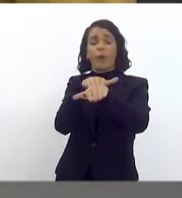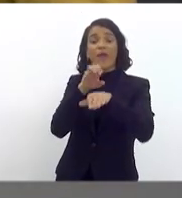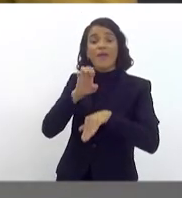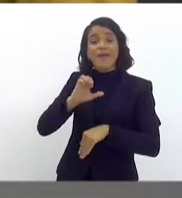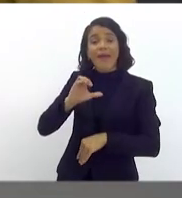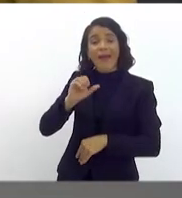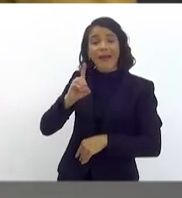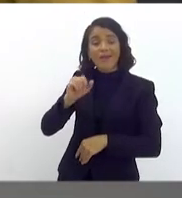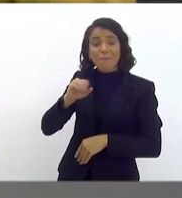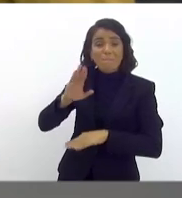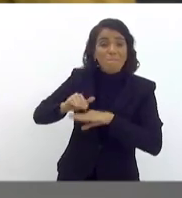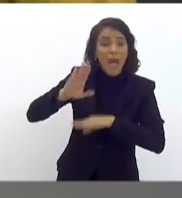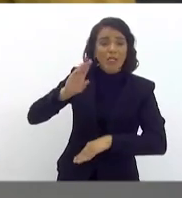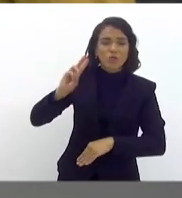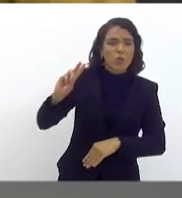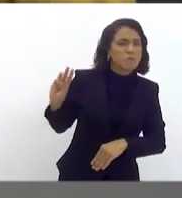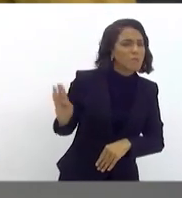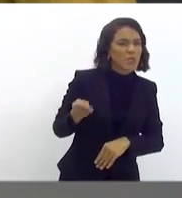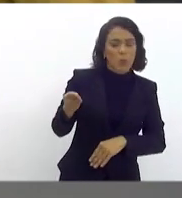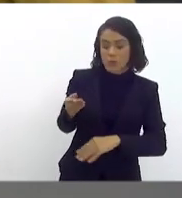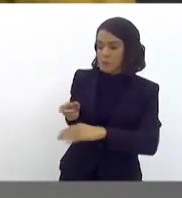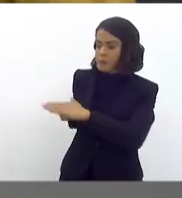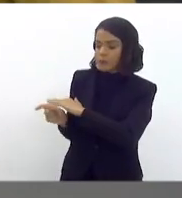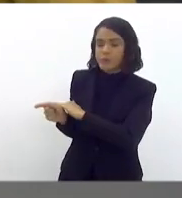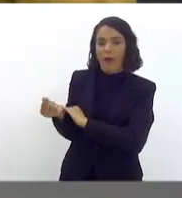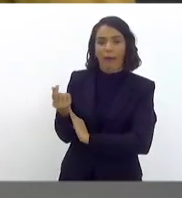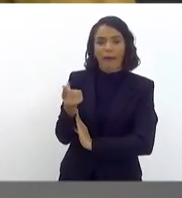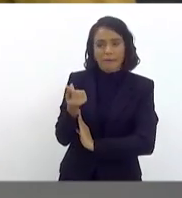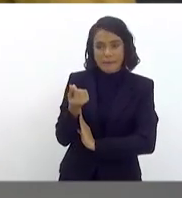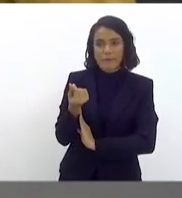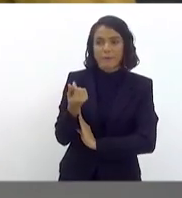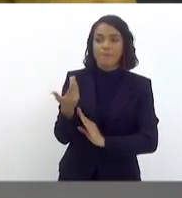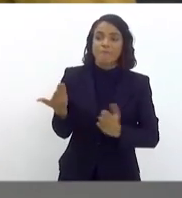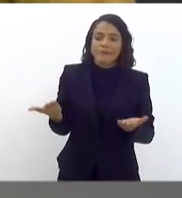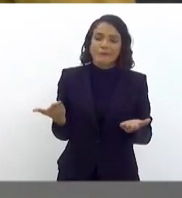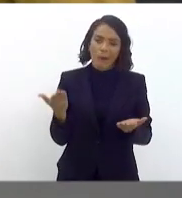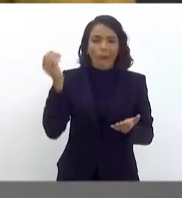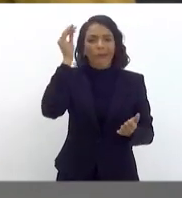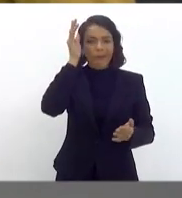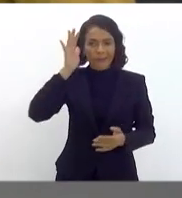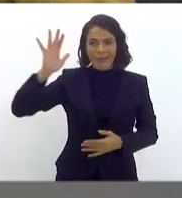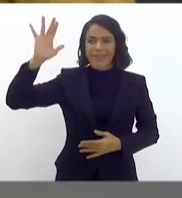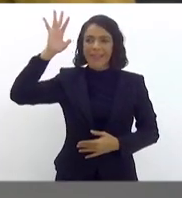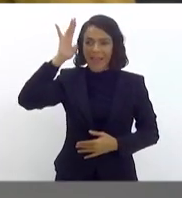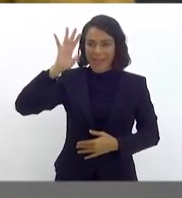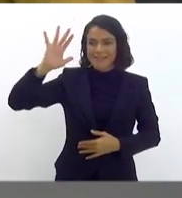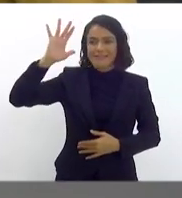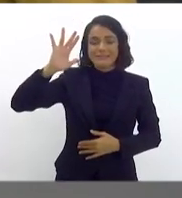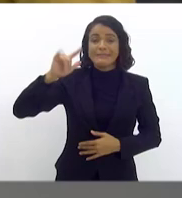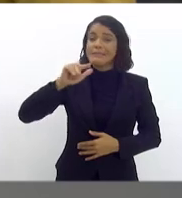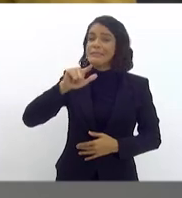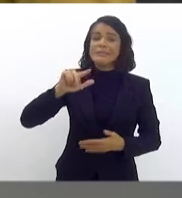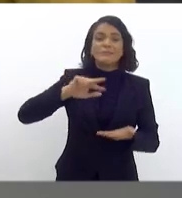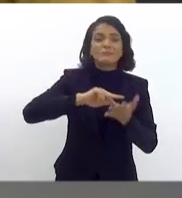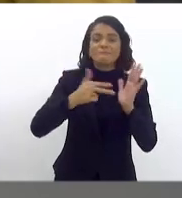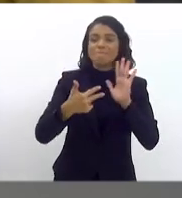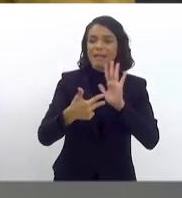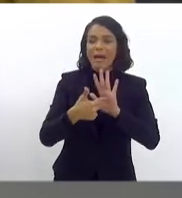lá retido ao bel prazer dele. Então, em tese, isso configura,